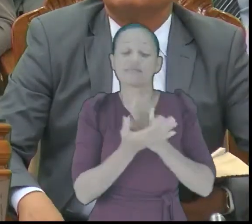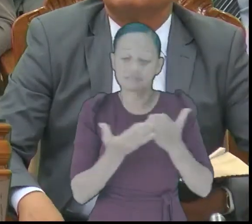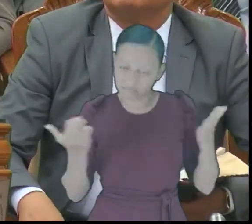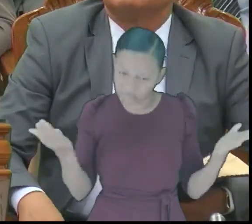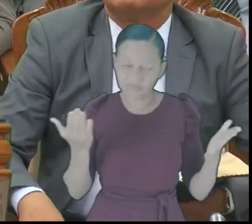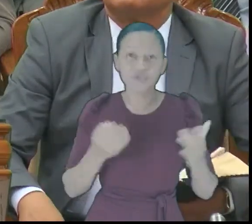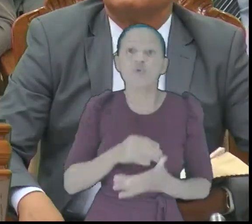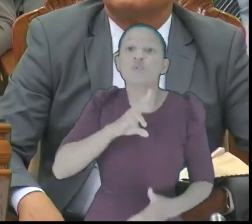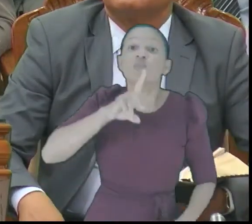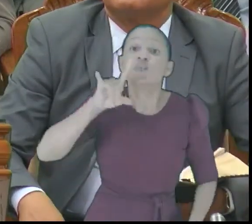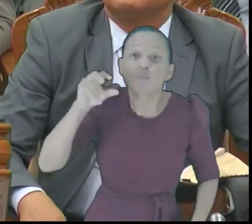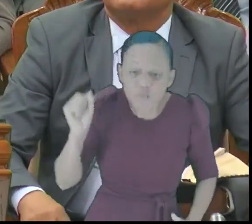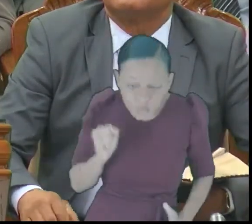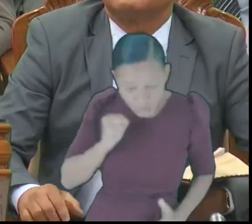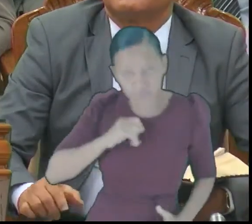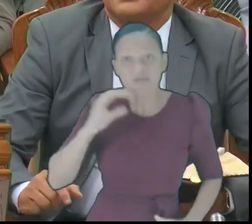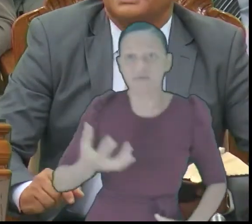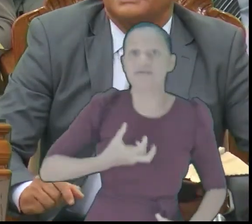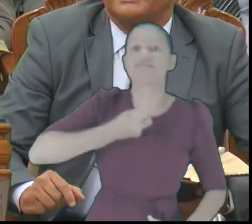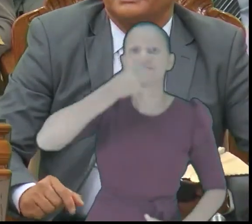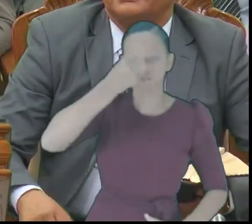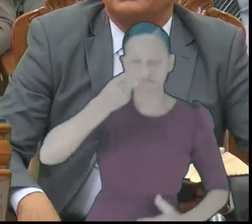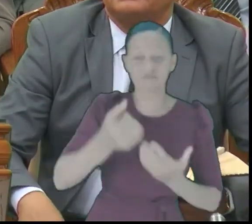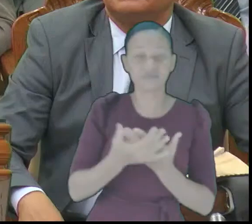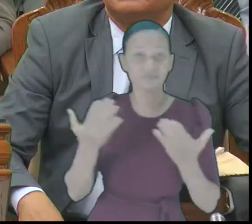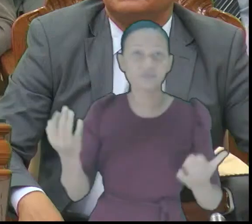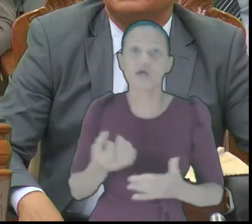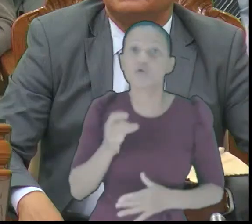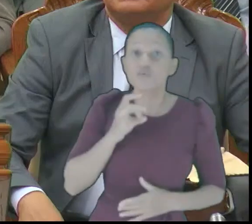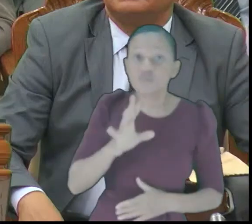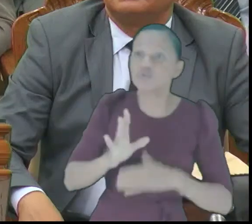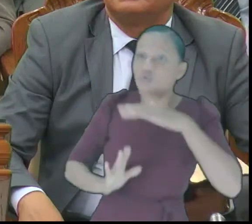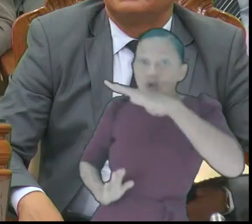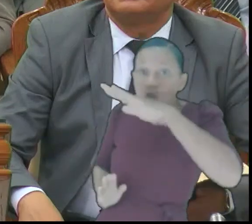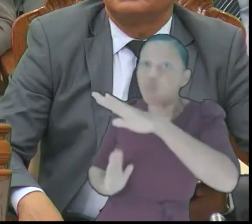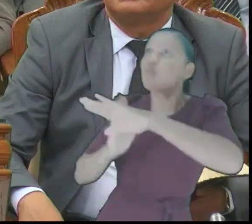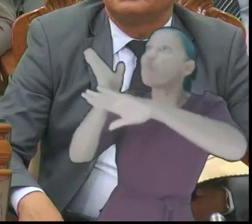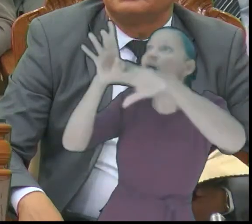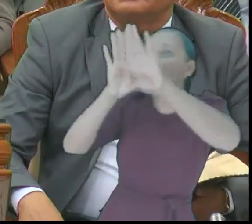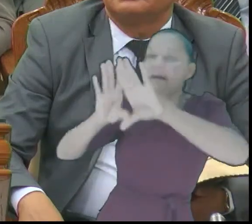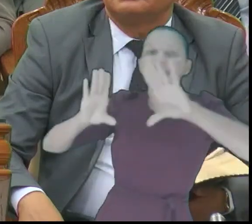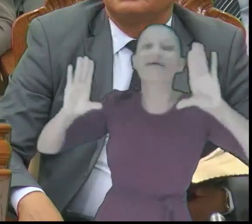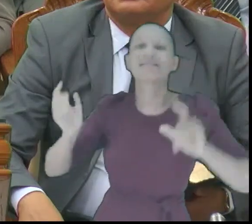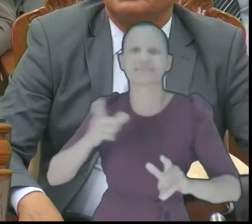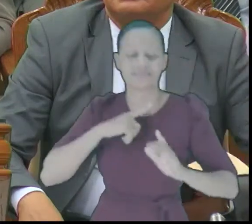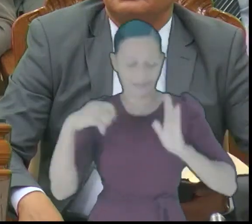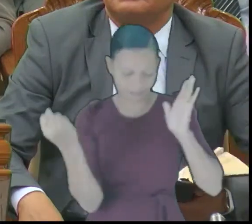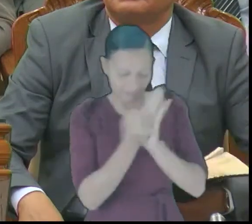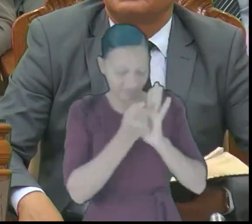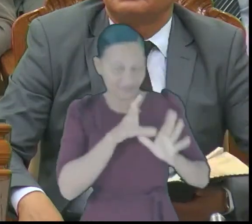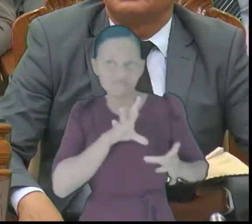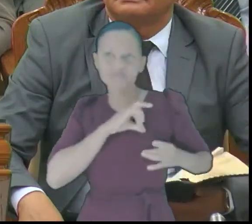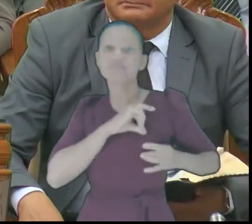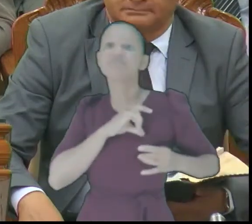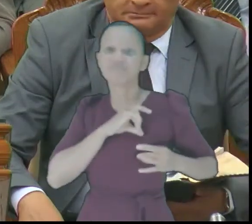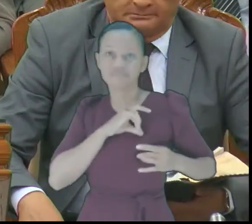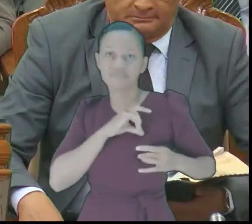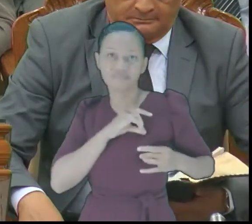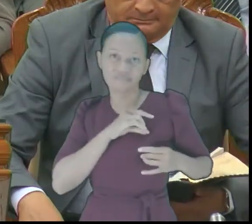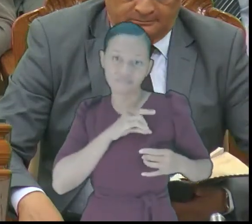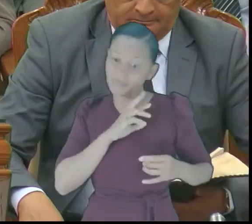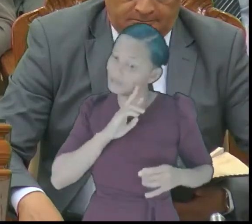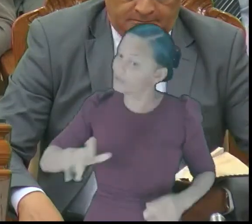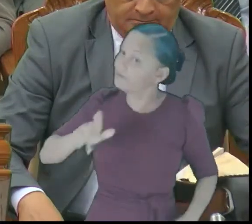é para o dia da redenção. Só vai subir para o céu quem tiver esse selo. Não